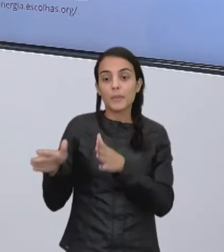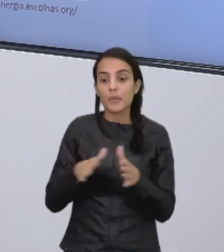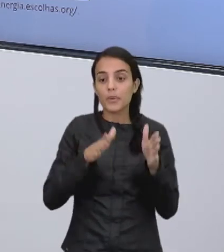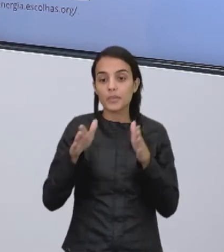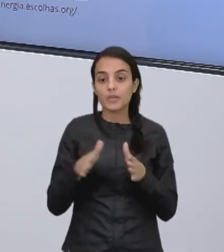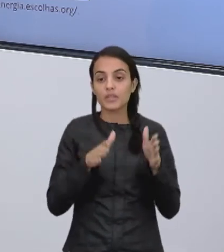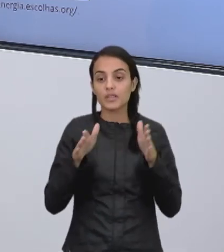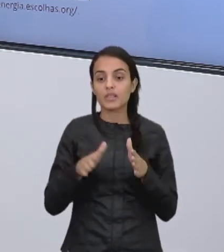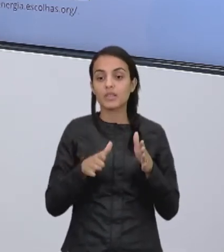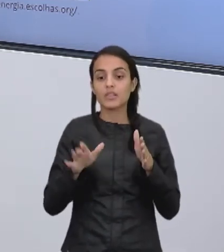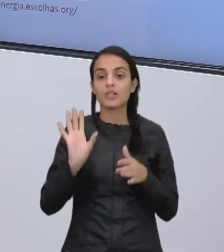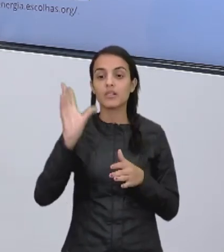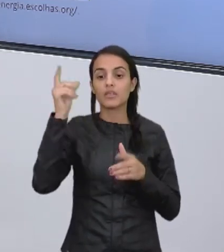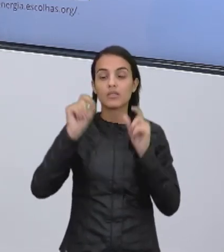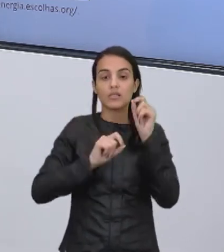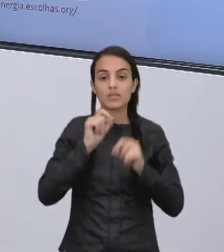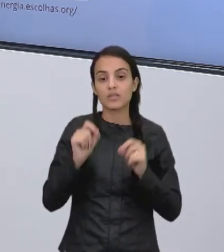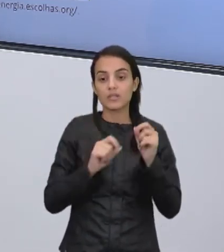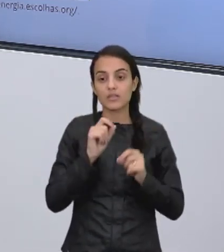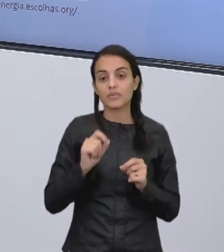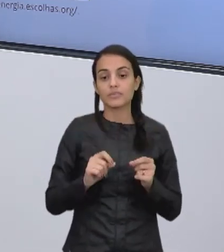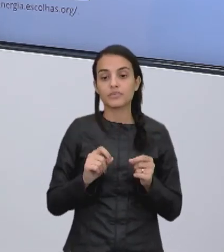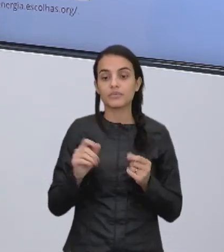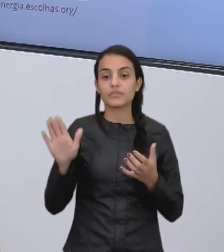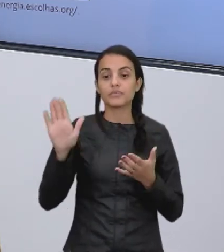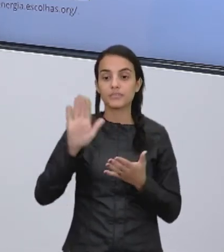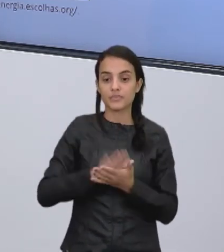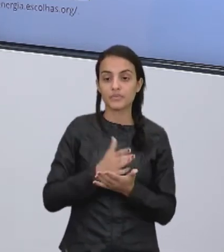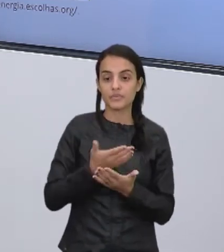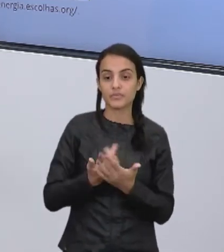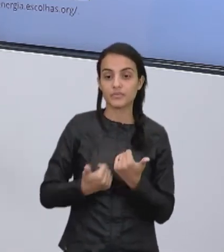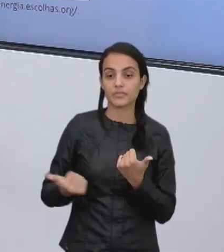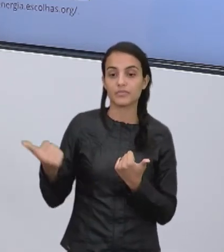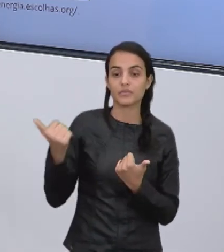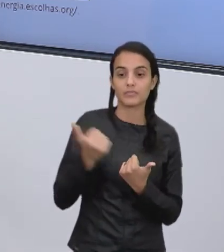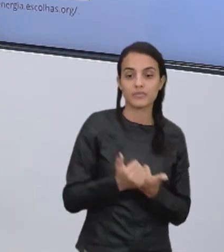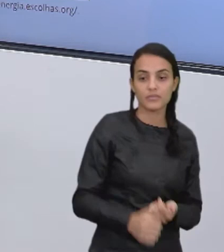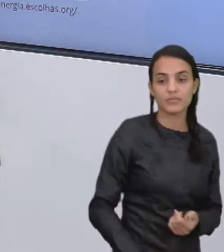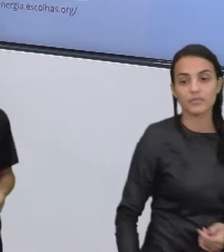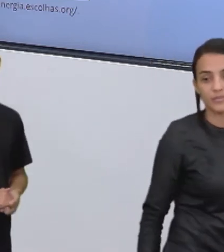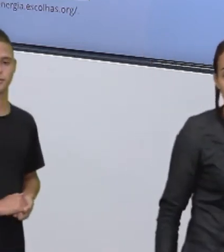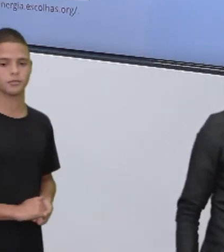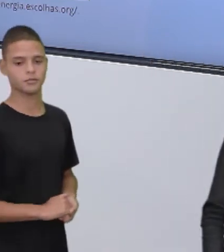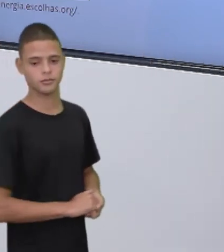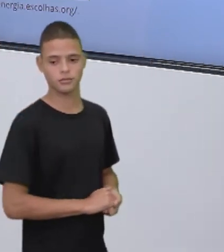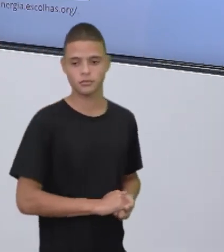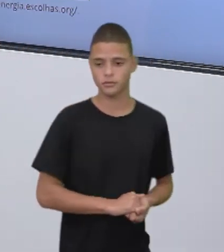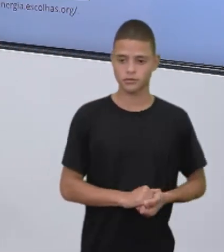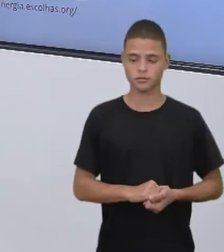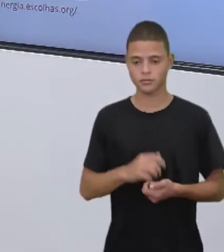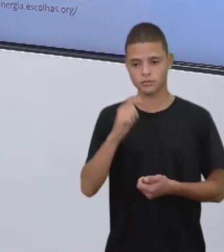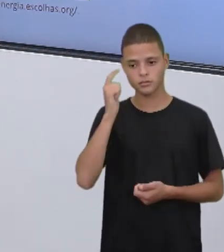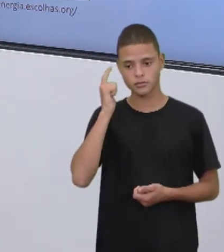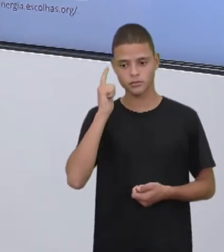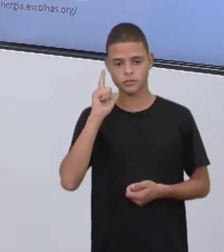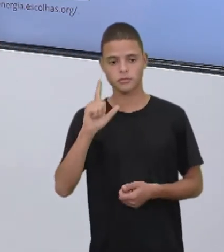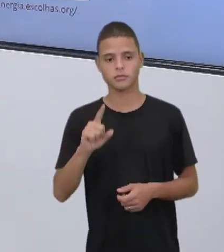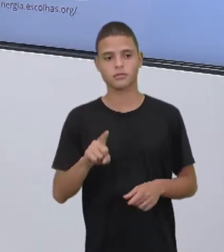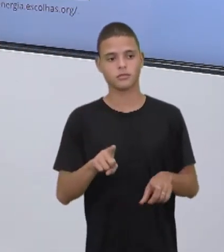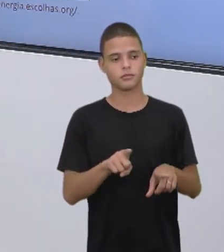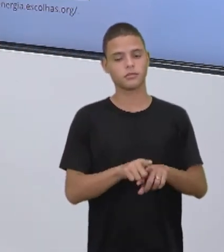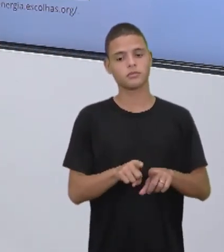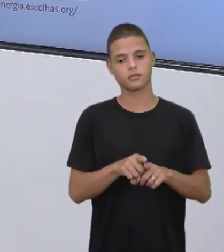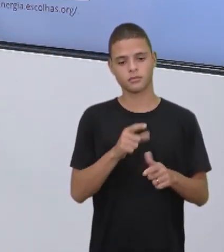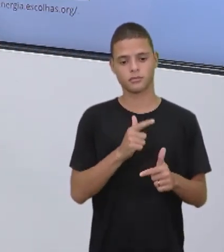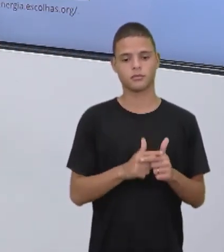para produzir esse tipo de combustível, esse tipo de material e deixar acessível para queimar, para colocar na termoelétrica, também são